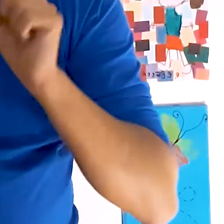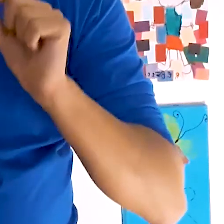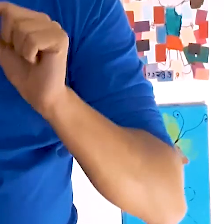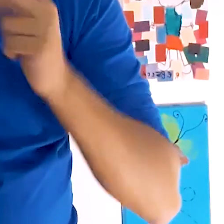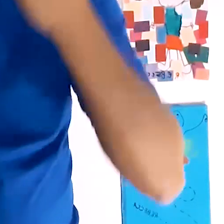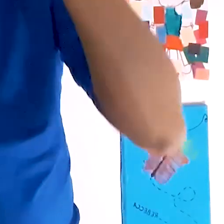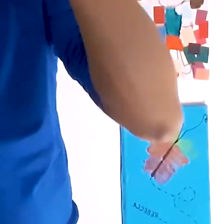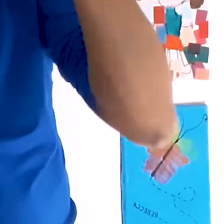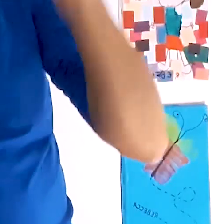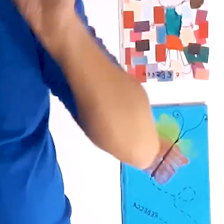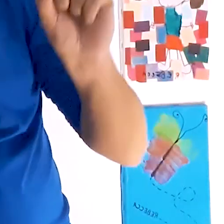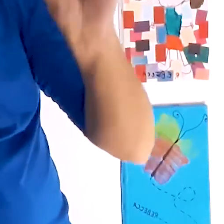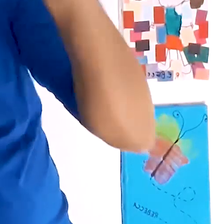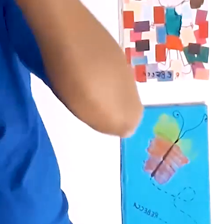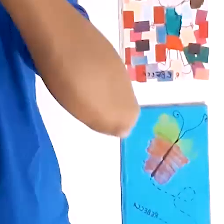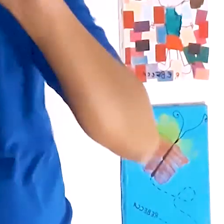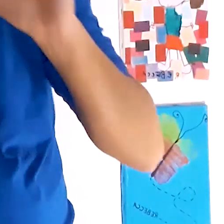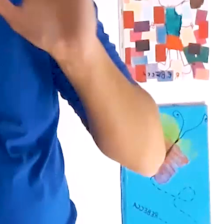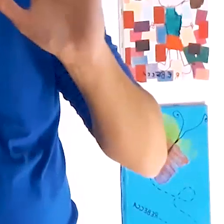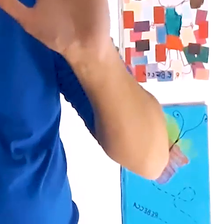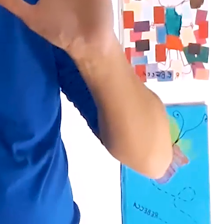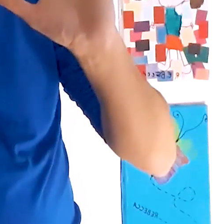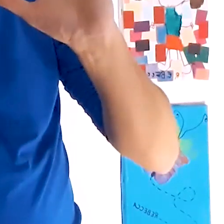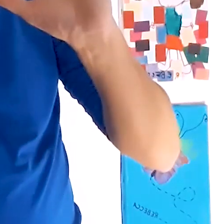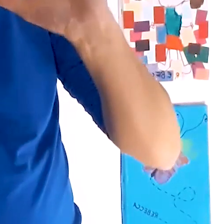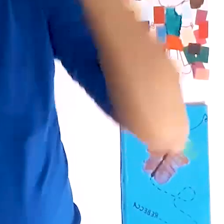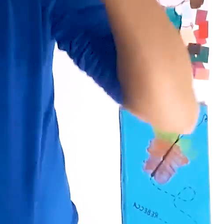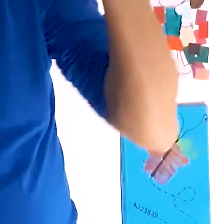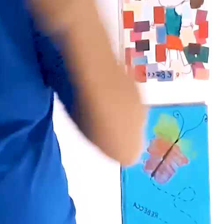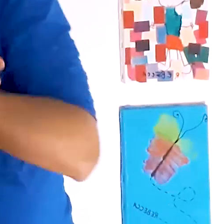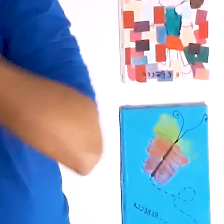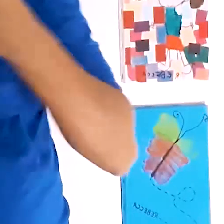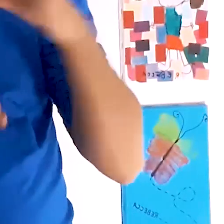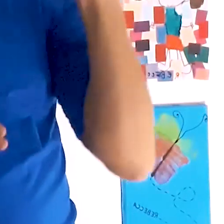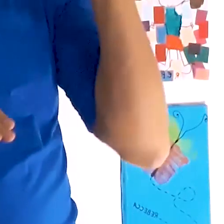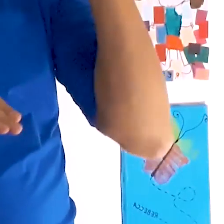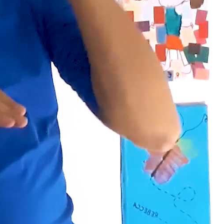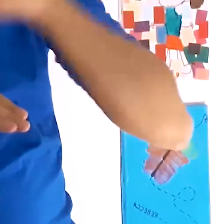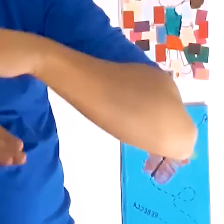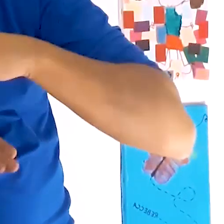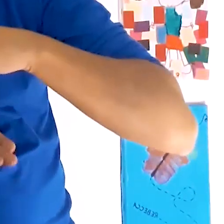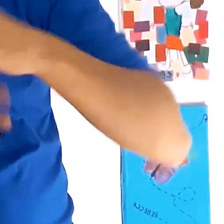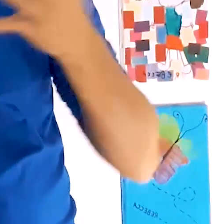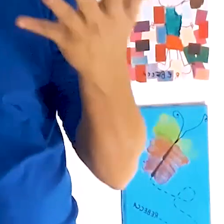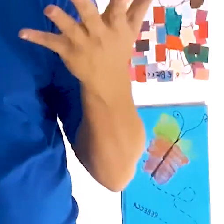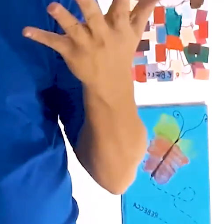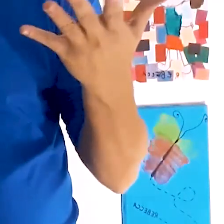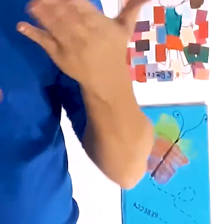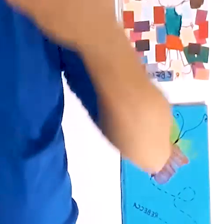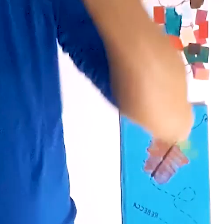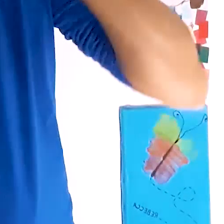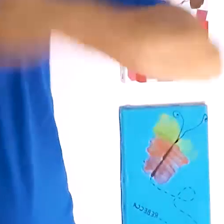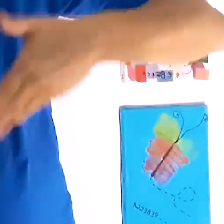machucar ou sofrer um acidente, quando acontece isso, precisa chamá-la.